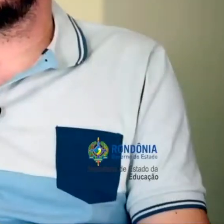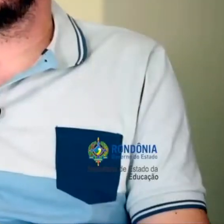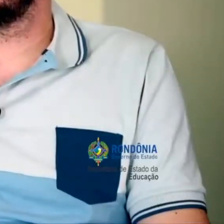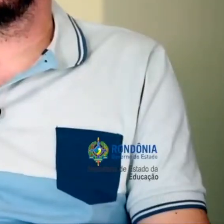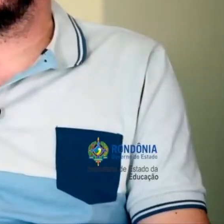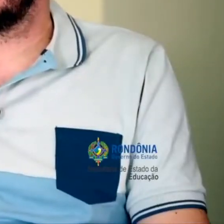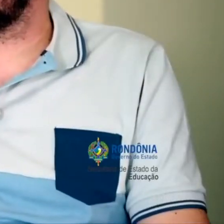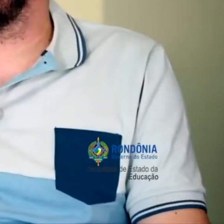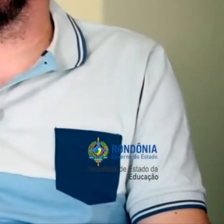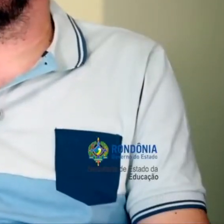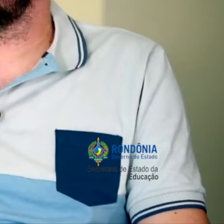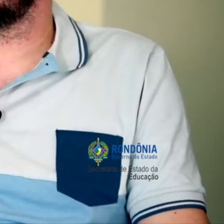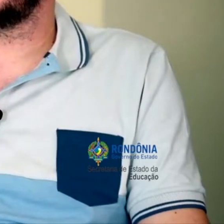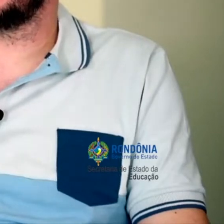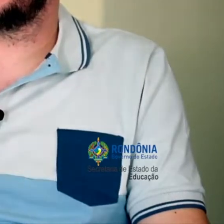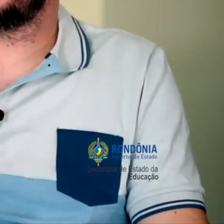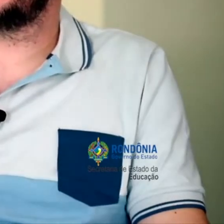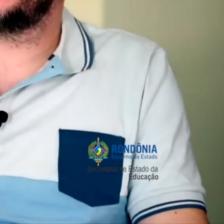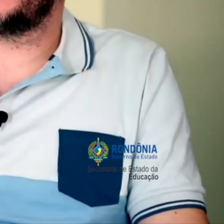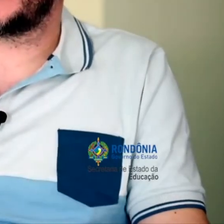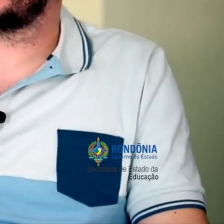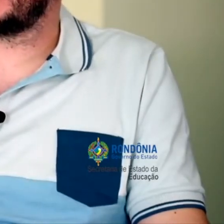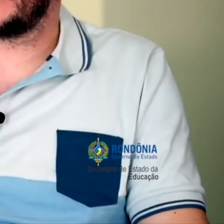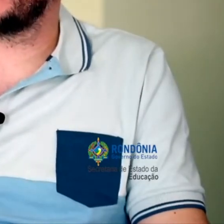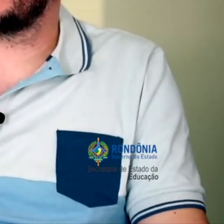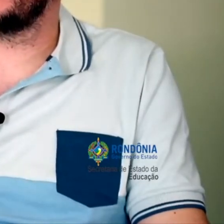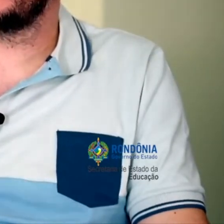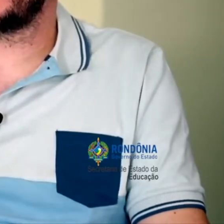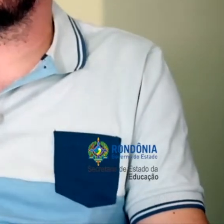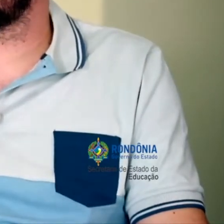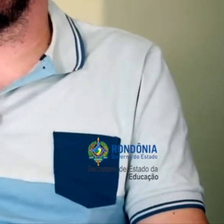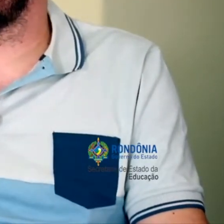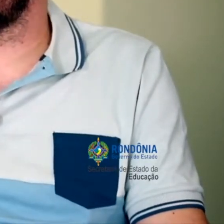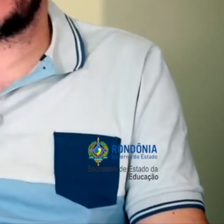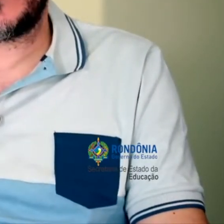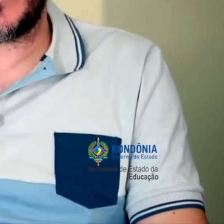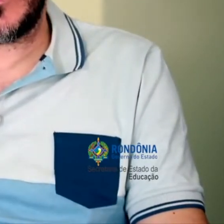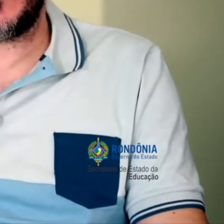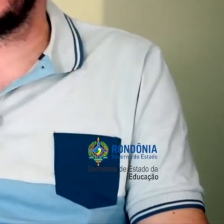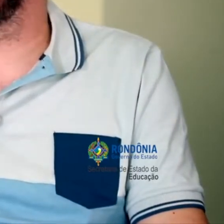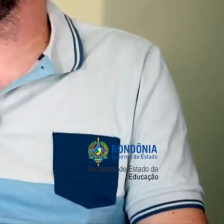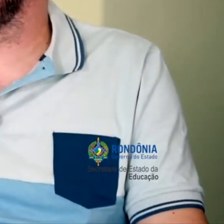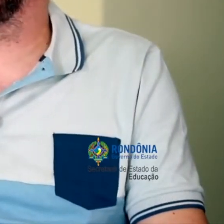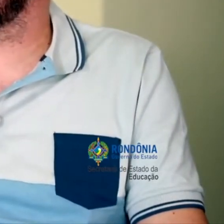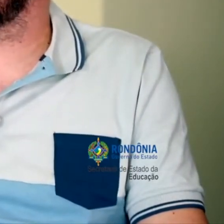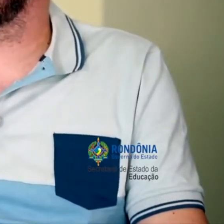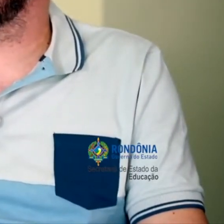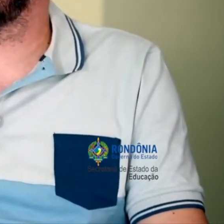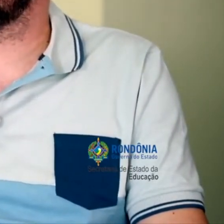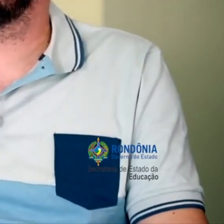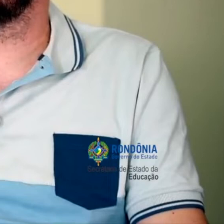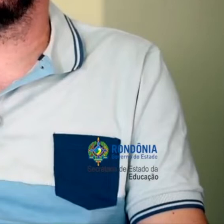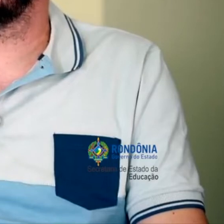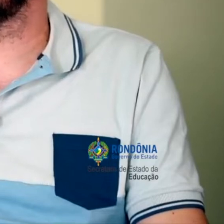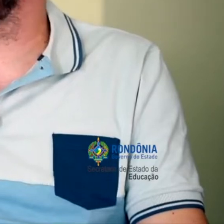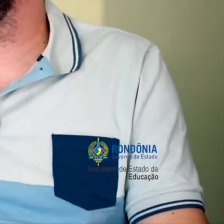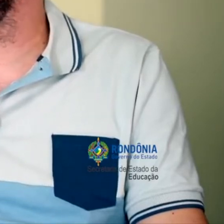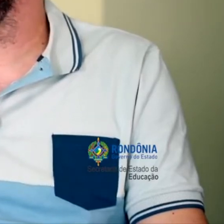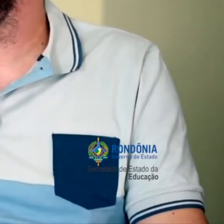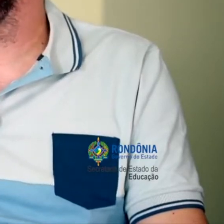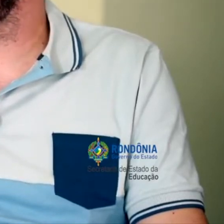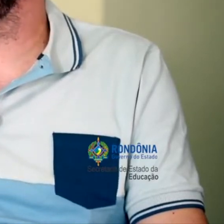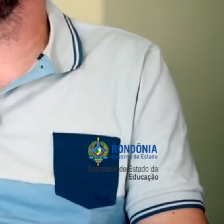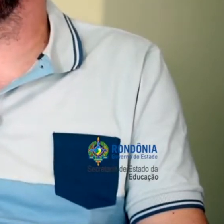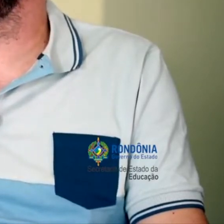As escolas clássicas, então tem o pré-socrático, tem Sócrates e tem lá o Platão e o Aristóteles. O Platão tem a